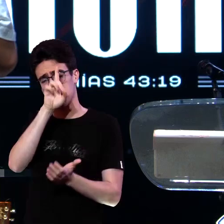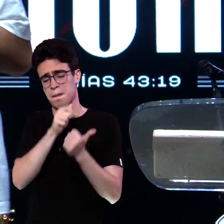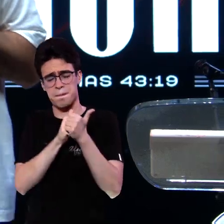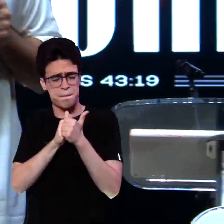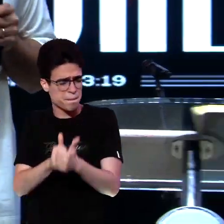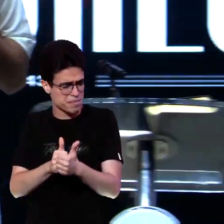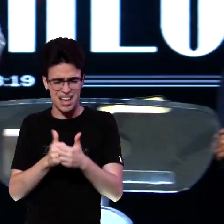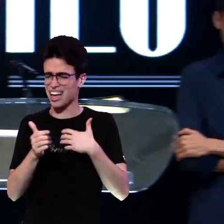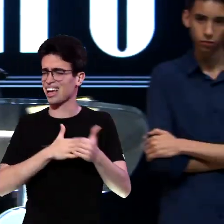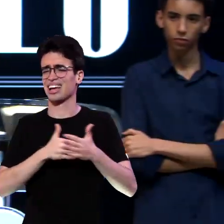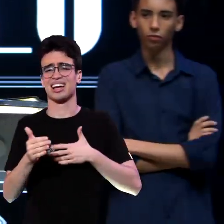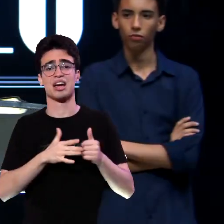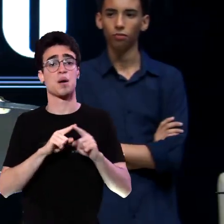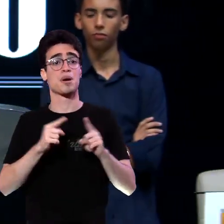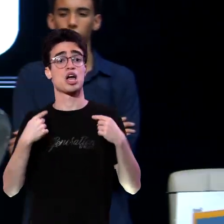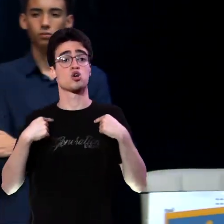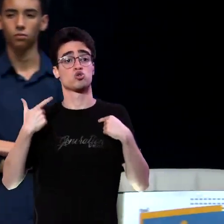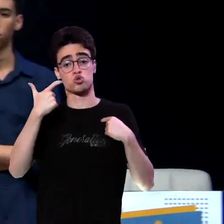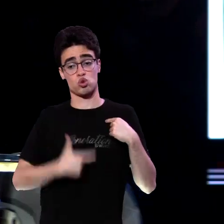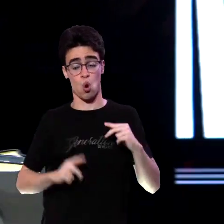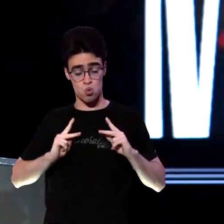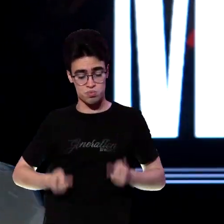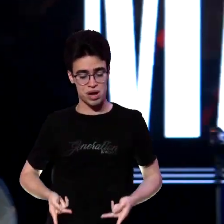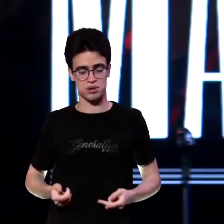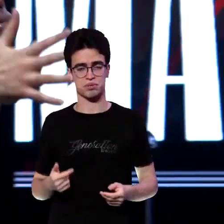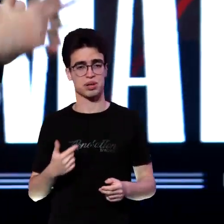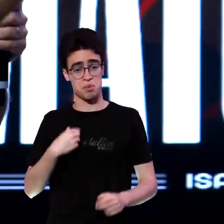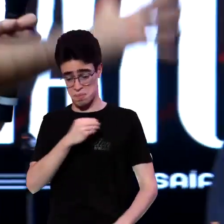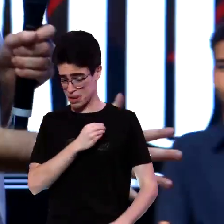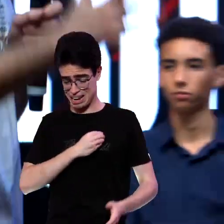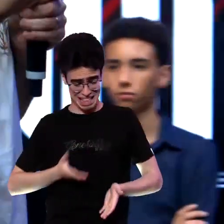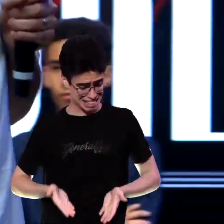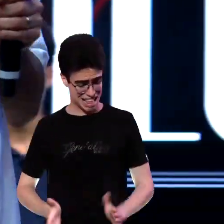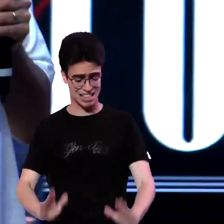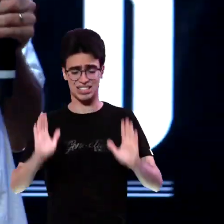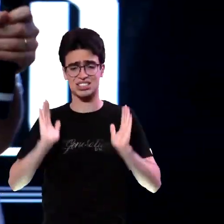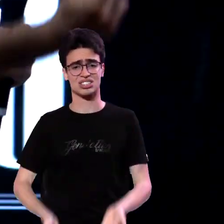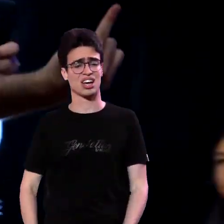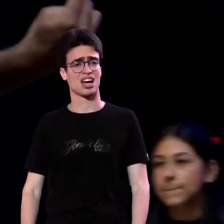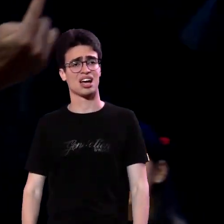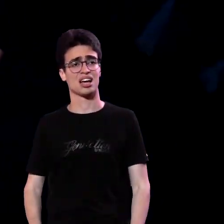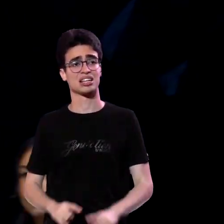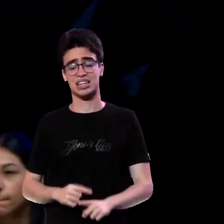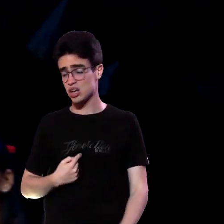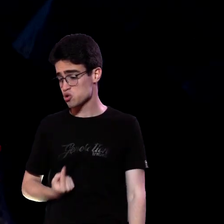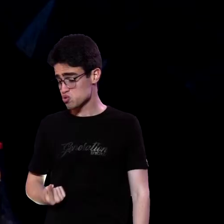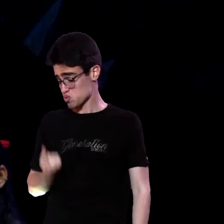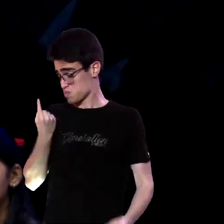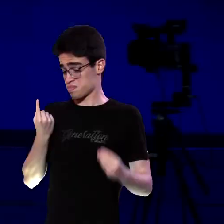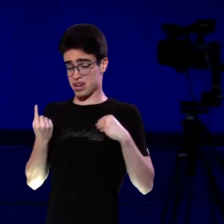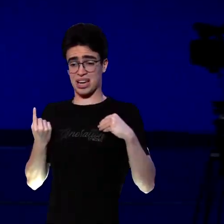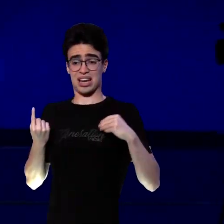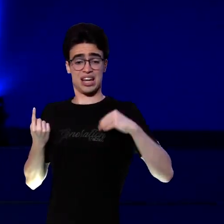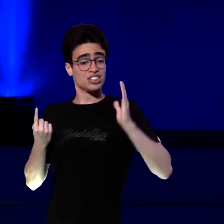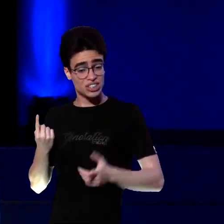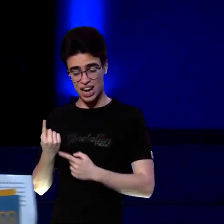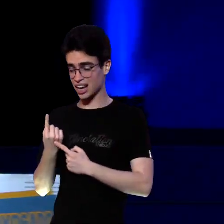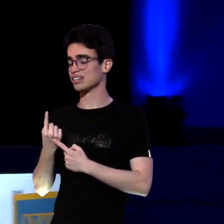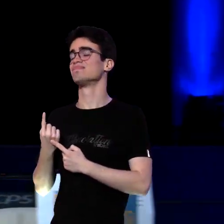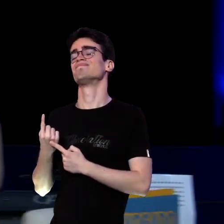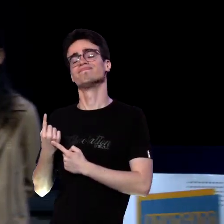eu sou um ser humano, eu nasci pecando, e o fato de eu ter cometido um pecado na minha vida já é